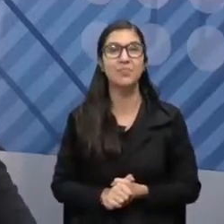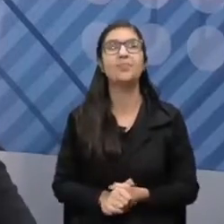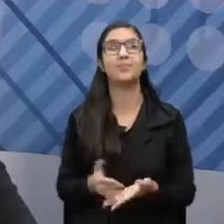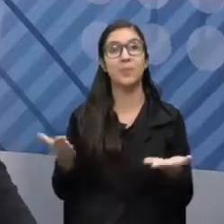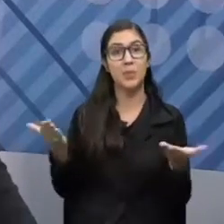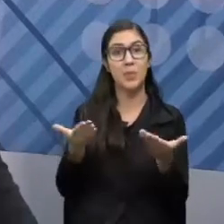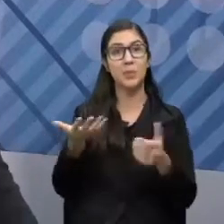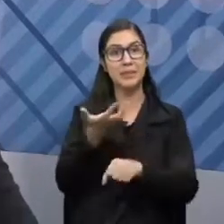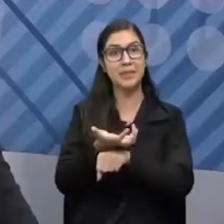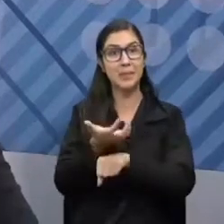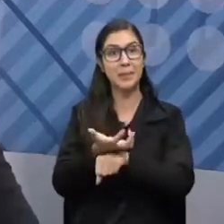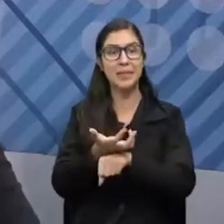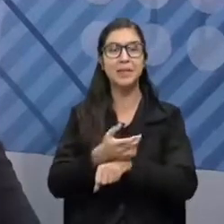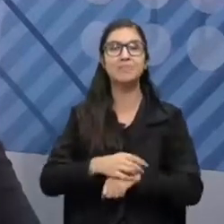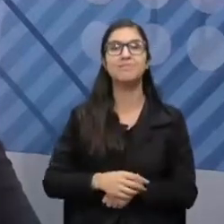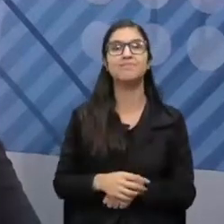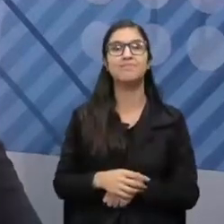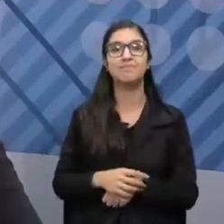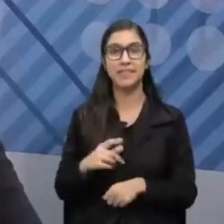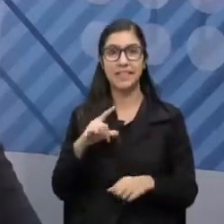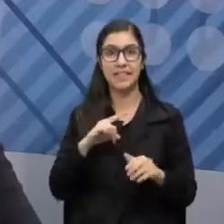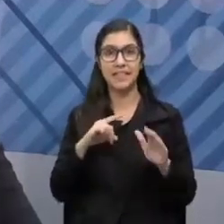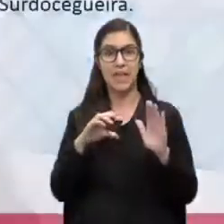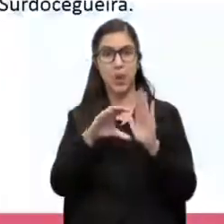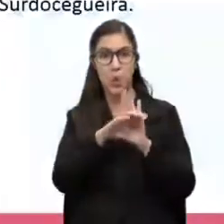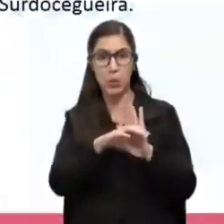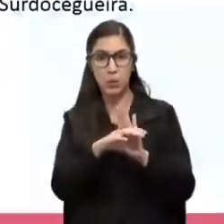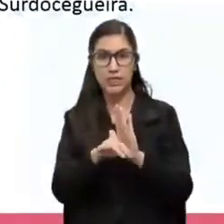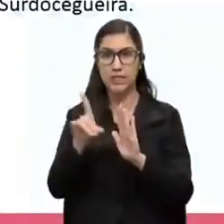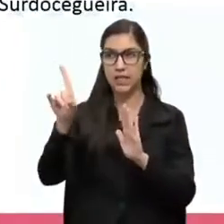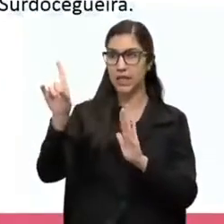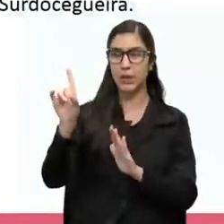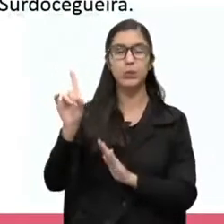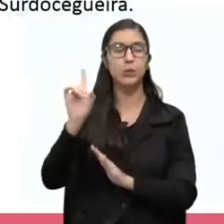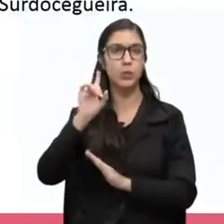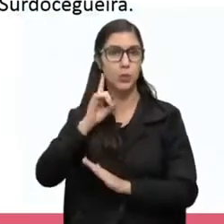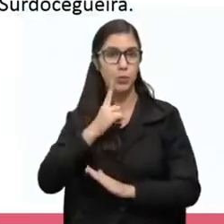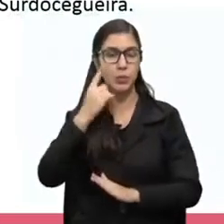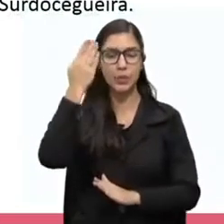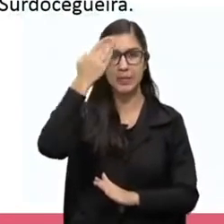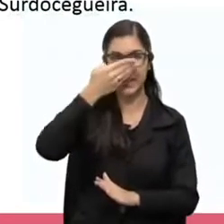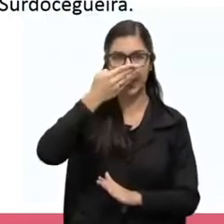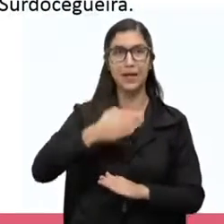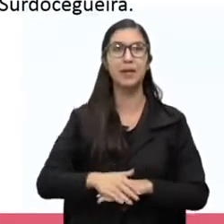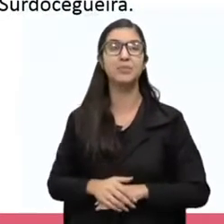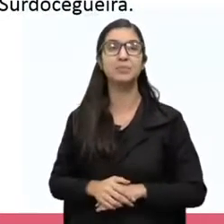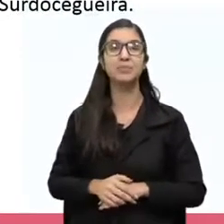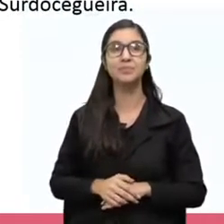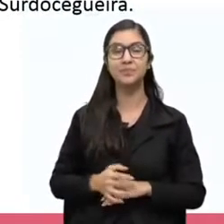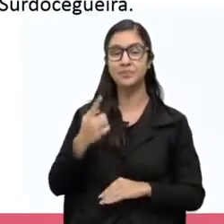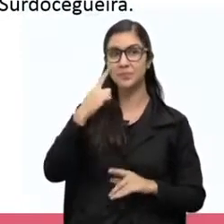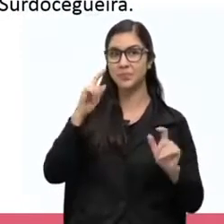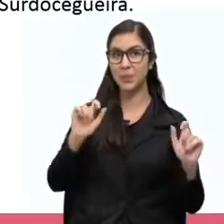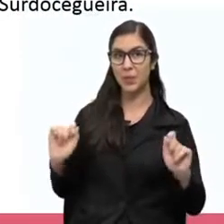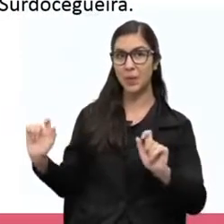nossa disciplina, nós vamos conceituar a surdo-cegueira, acho que é muito importante. Aqui no